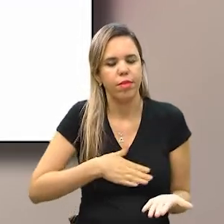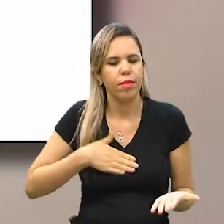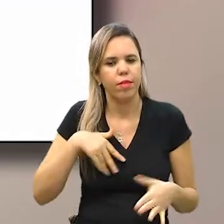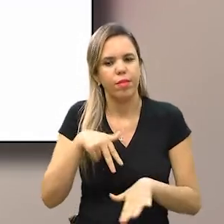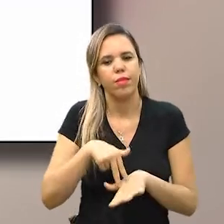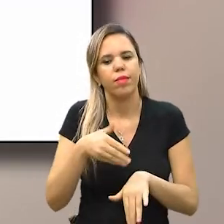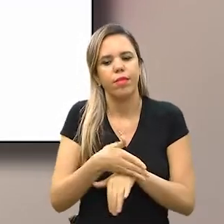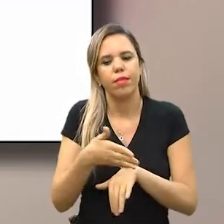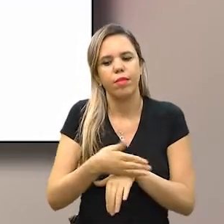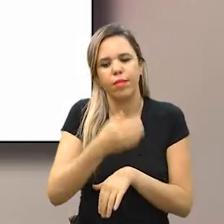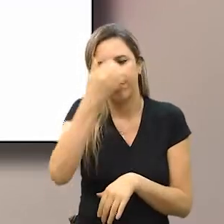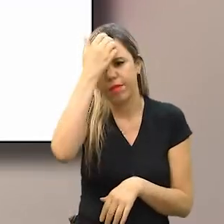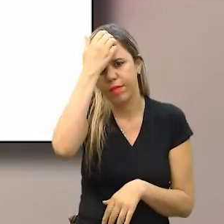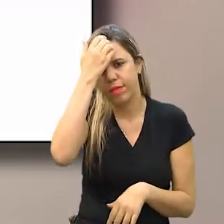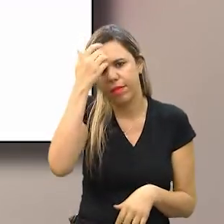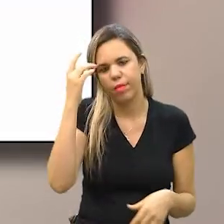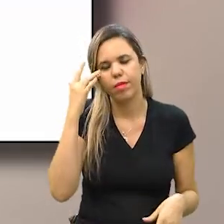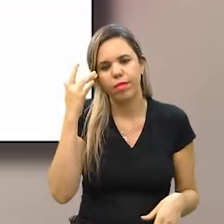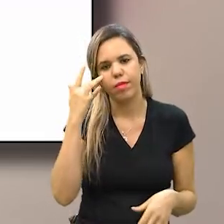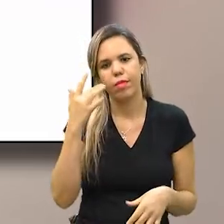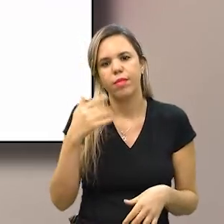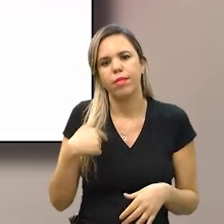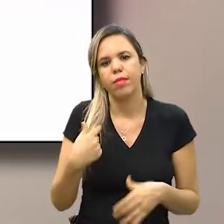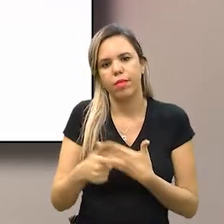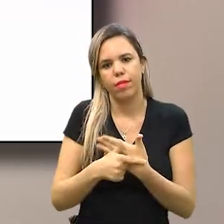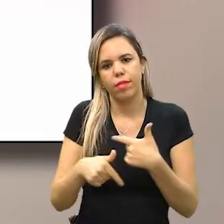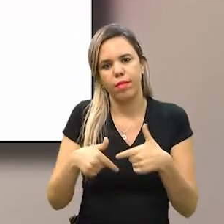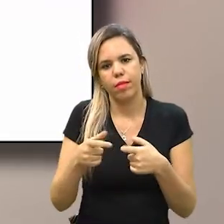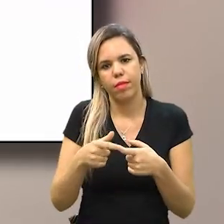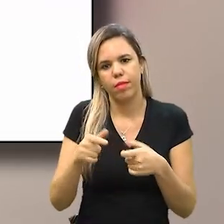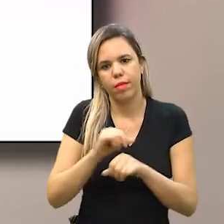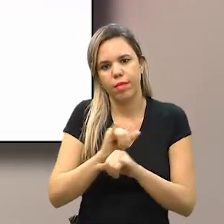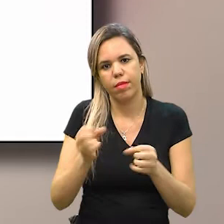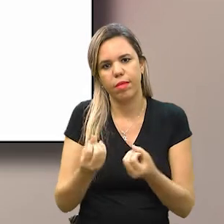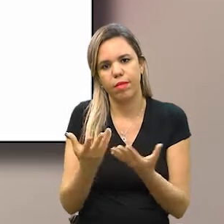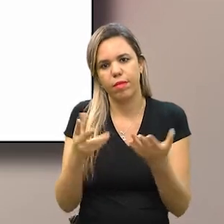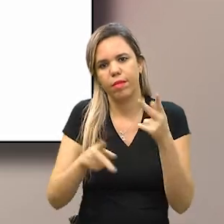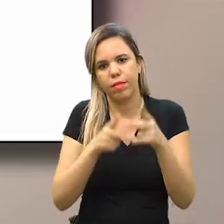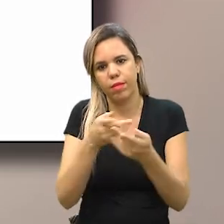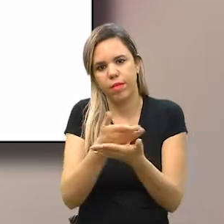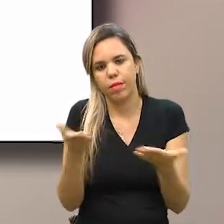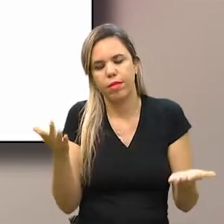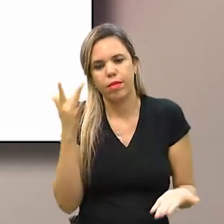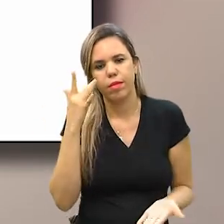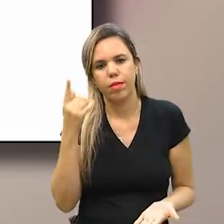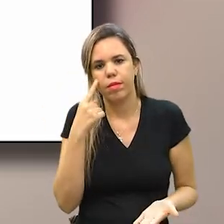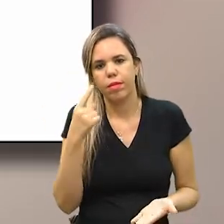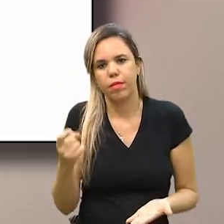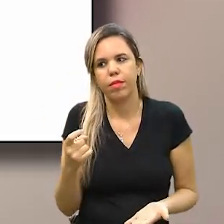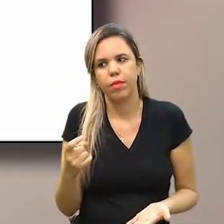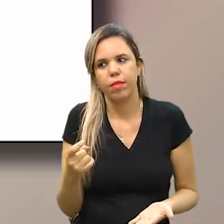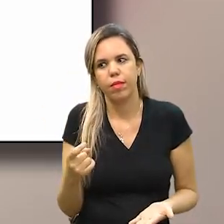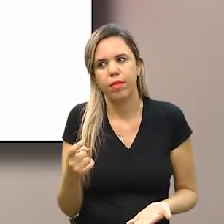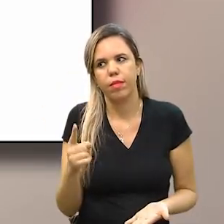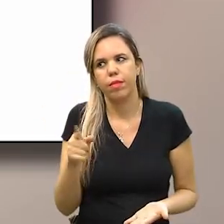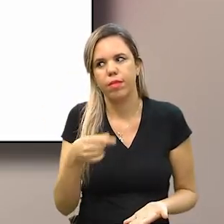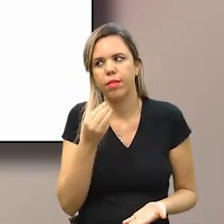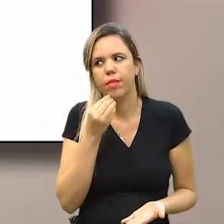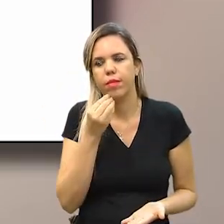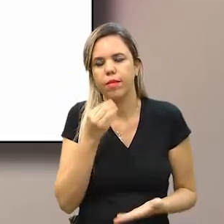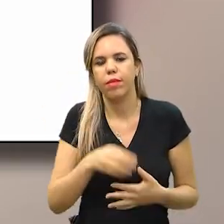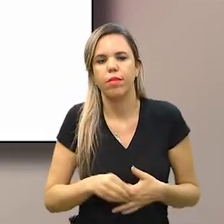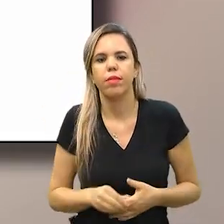é um prazer poder participar. Eu acho que uma das funções nossas como médico é informar a população. Acho bem interessante